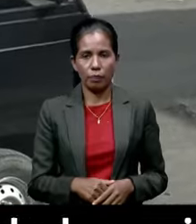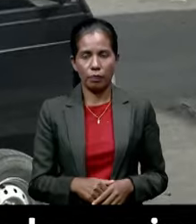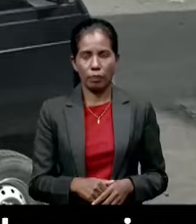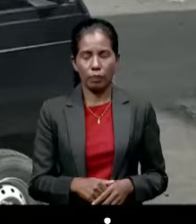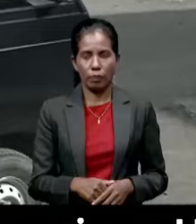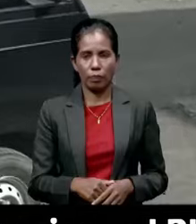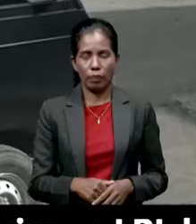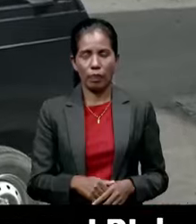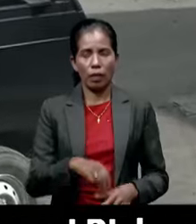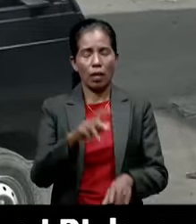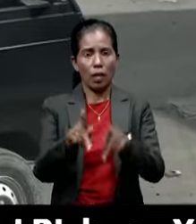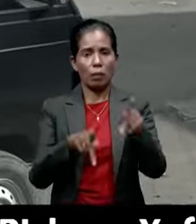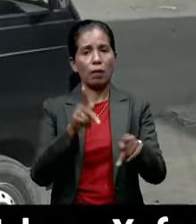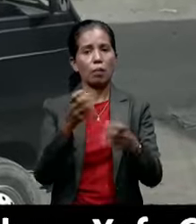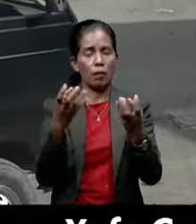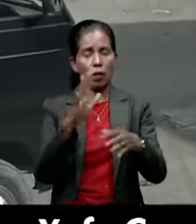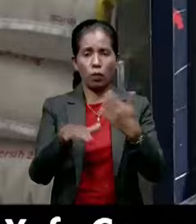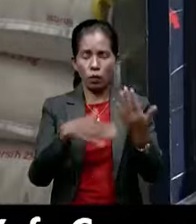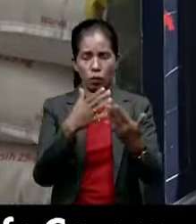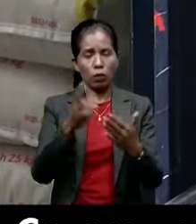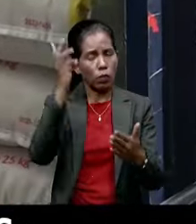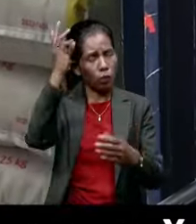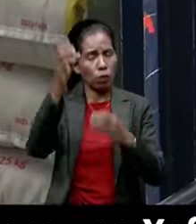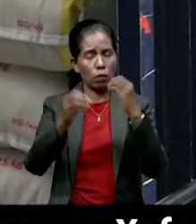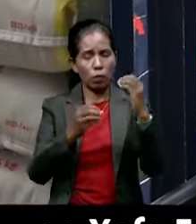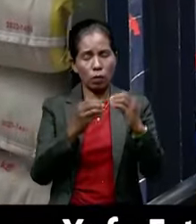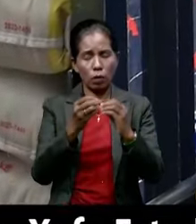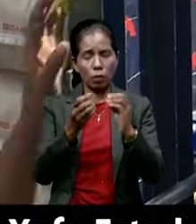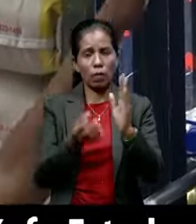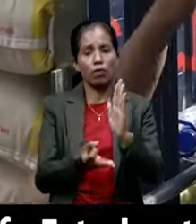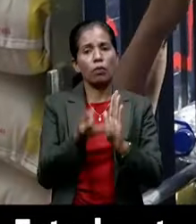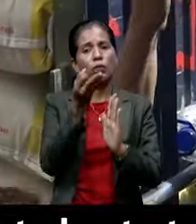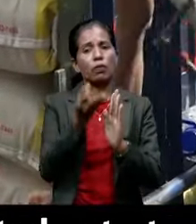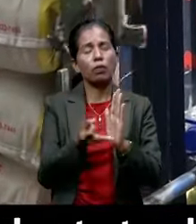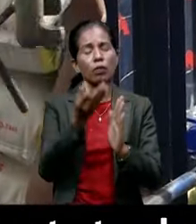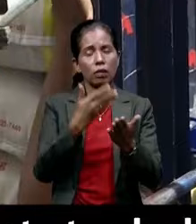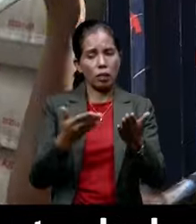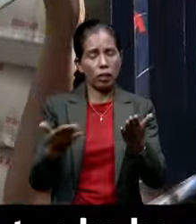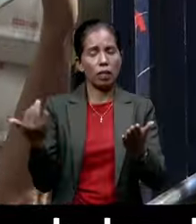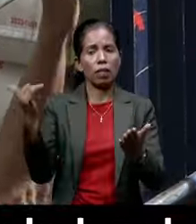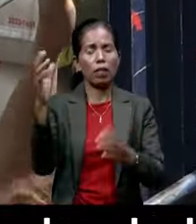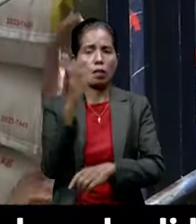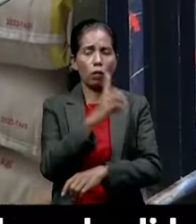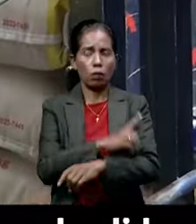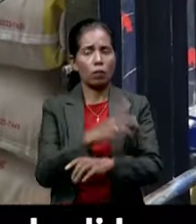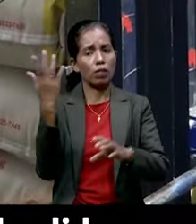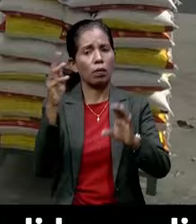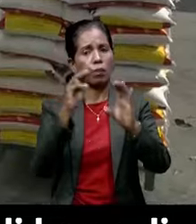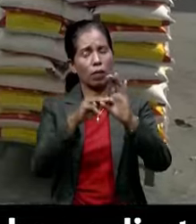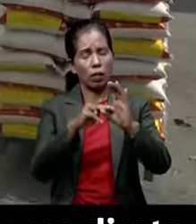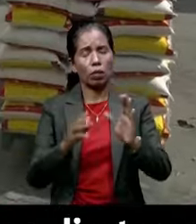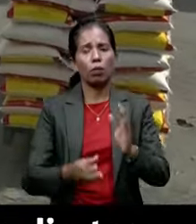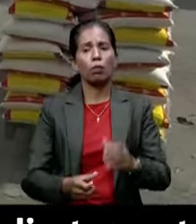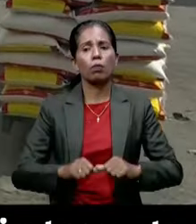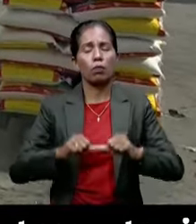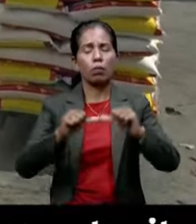Ikus-ikus ne populasan no entidades barak pag preocupa kono ba folin sa sang i rai larang tamba kada lorong folin sa sang i mercado continua sa liu-liu fos.